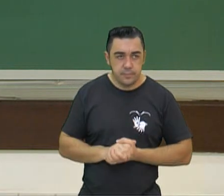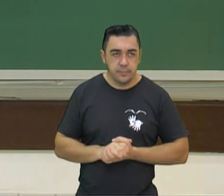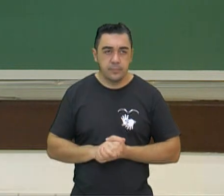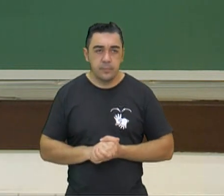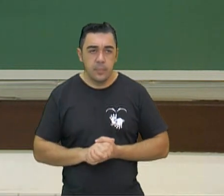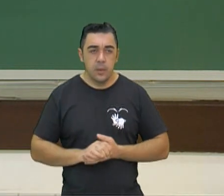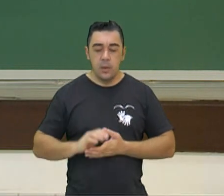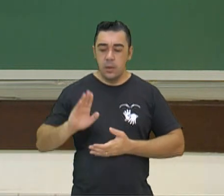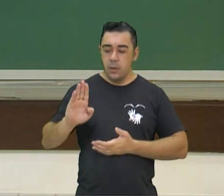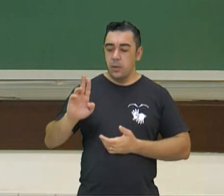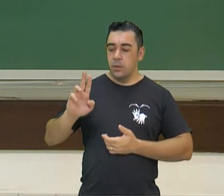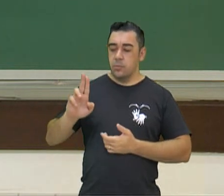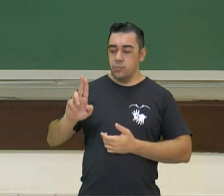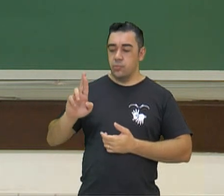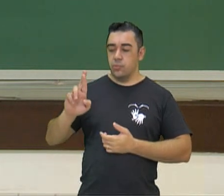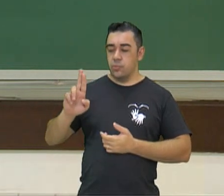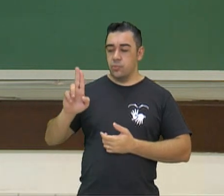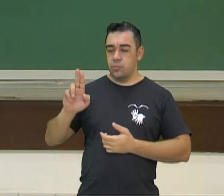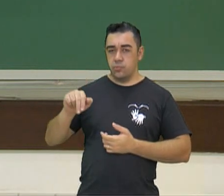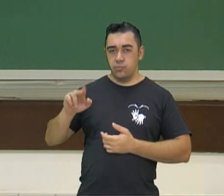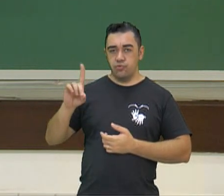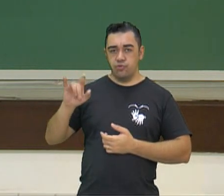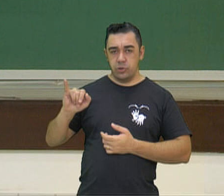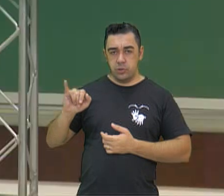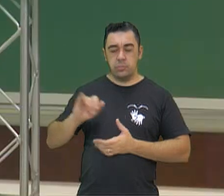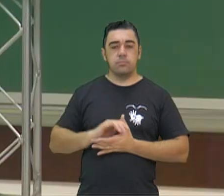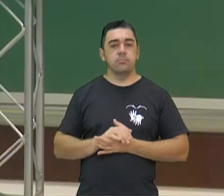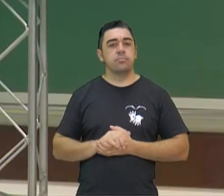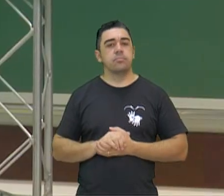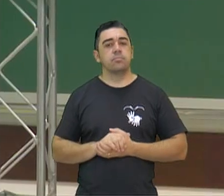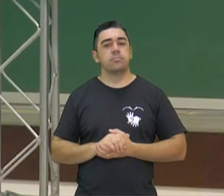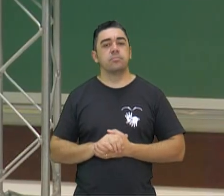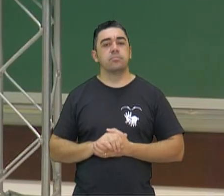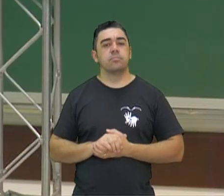Burundi, ou Burundi. Como eu disse, já vi várias